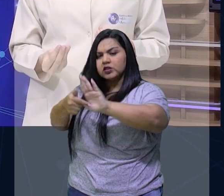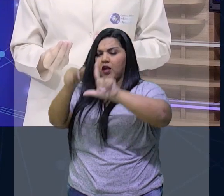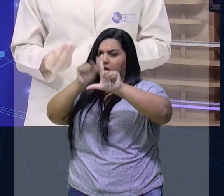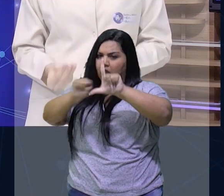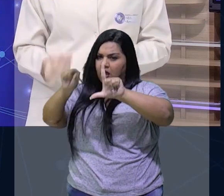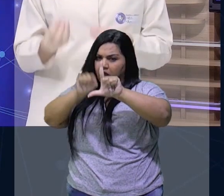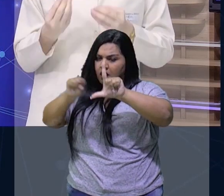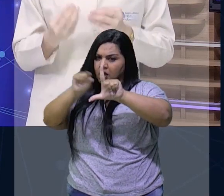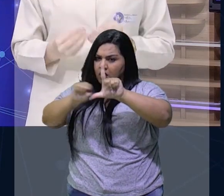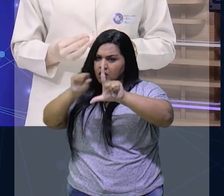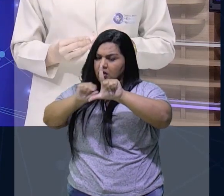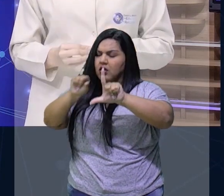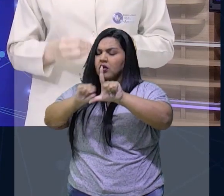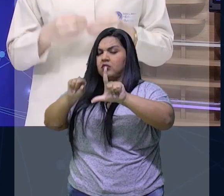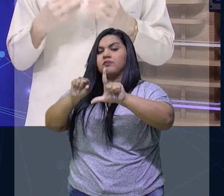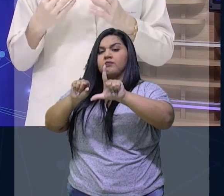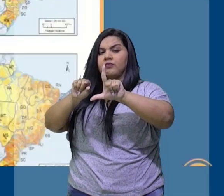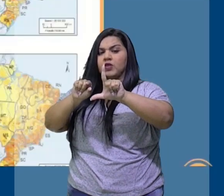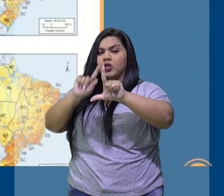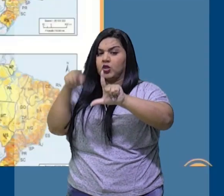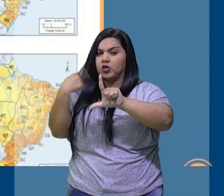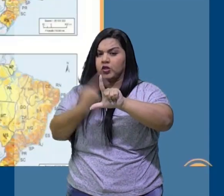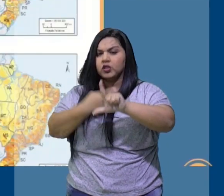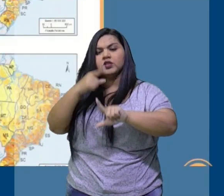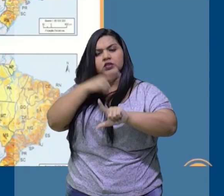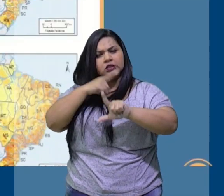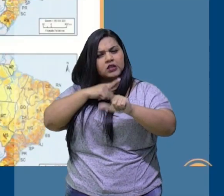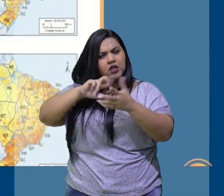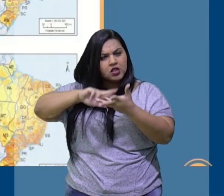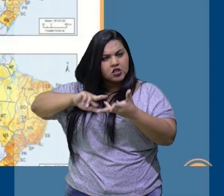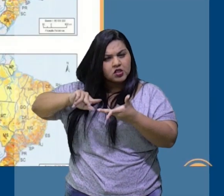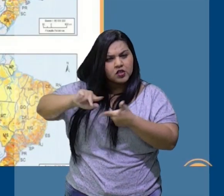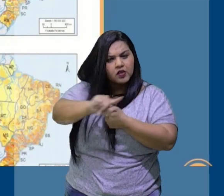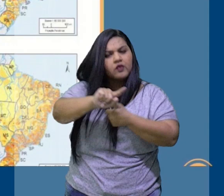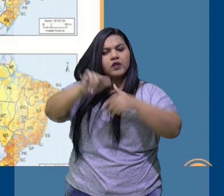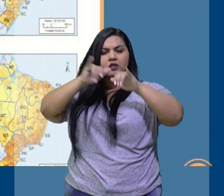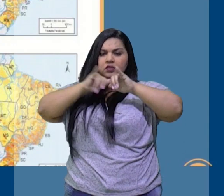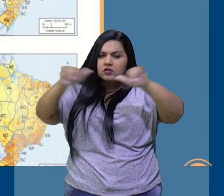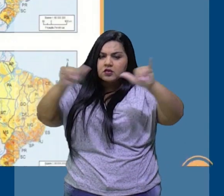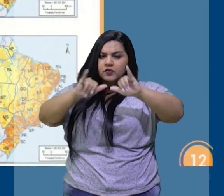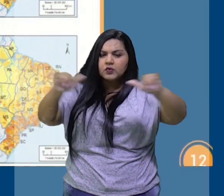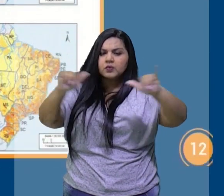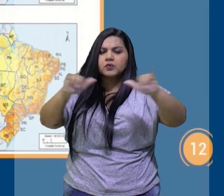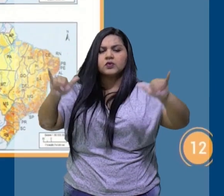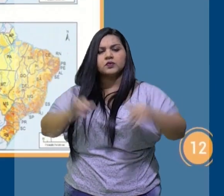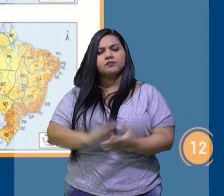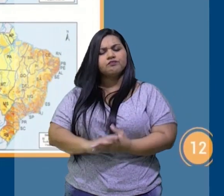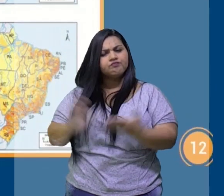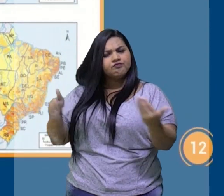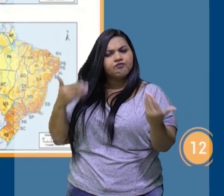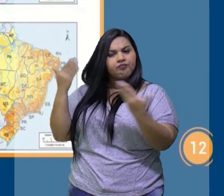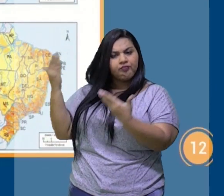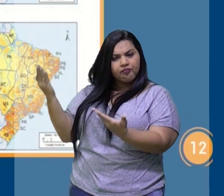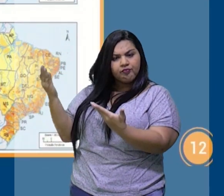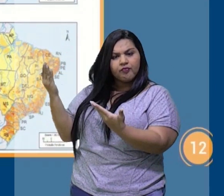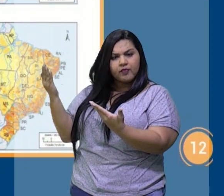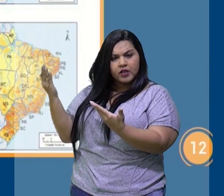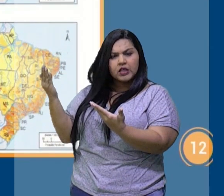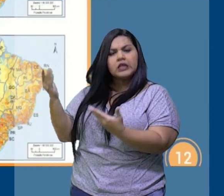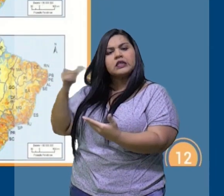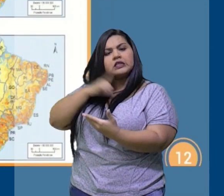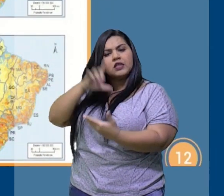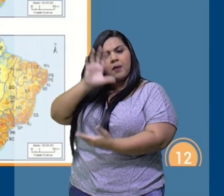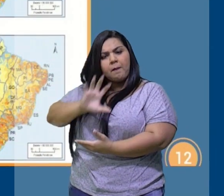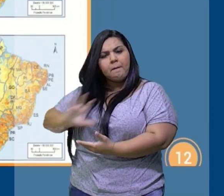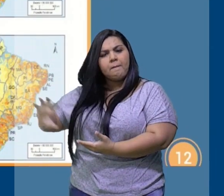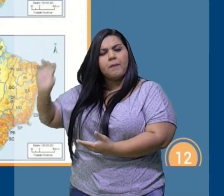partir dessa legenda, a gente tem diversas informações, né? Então aí, olha, eu tenho um mapa sobre